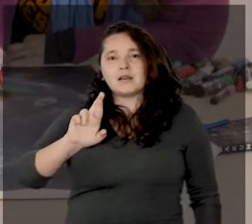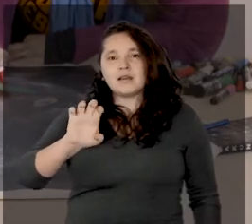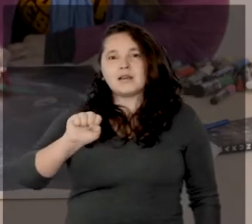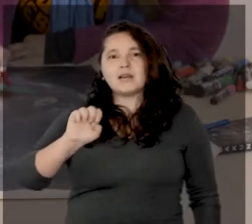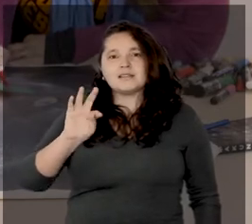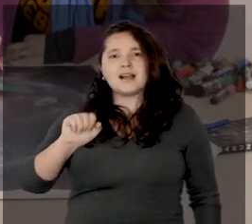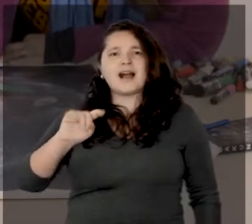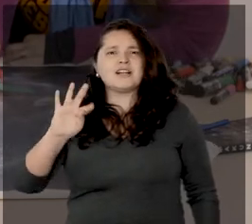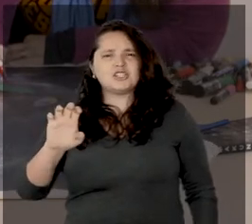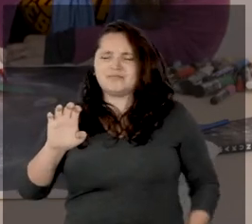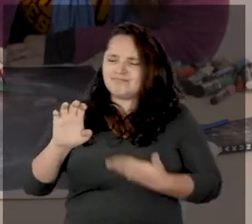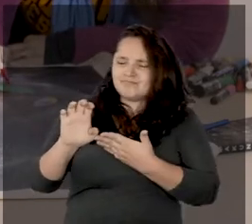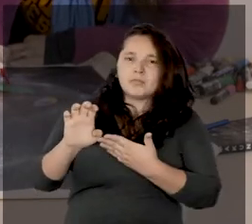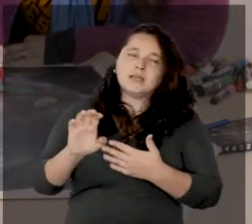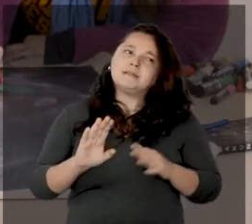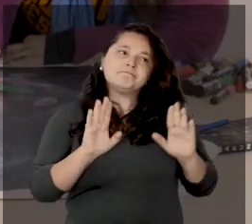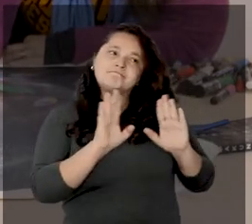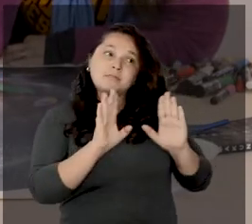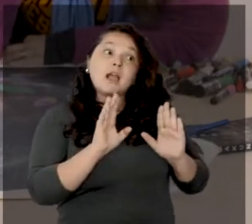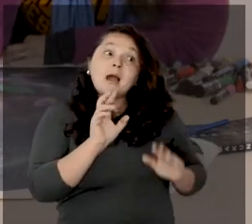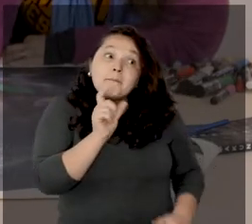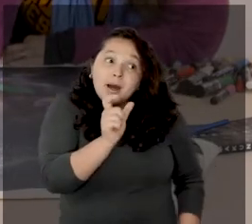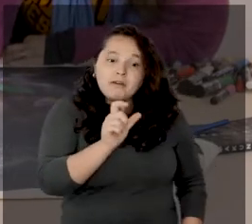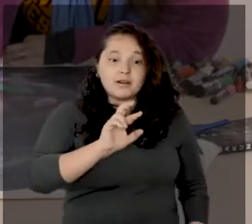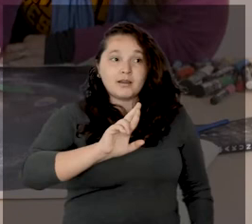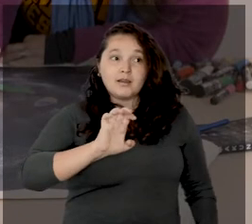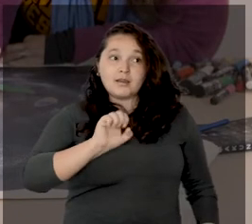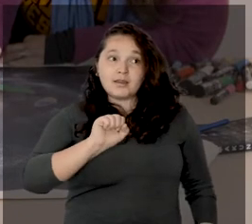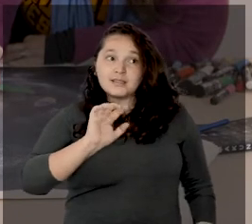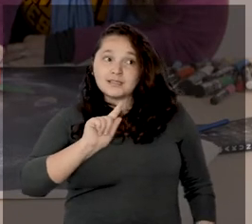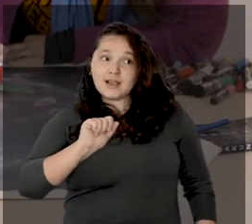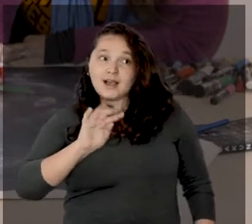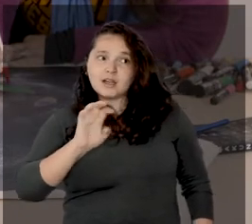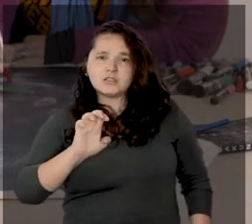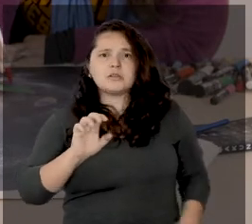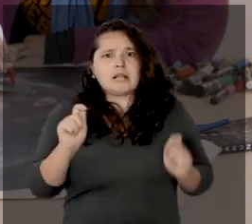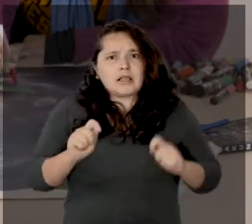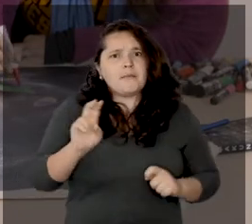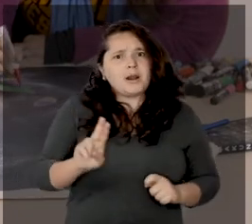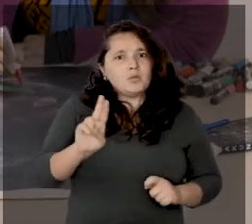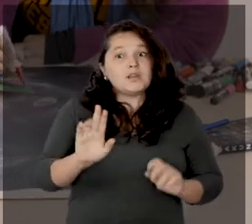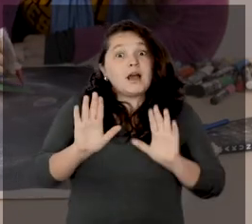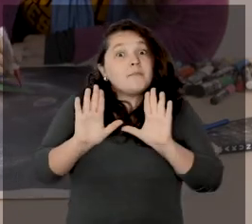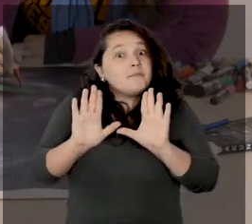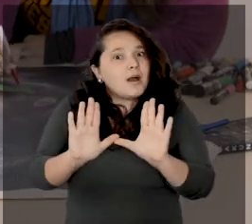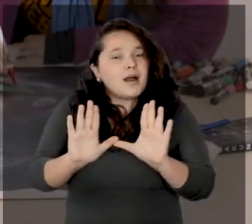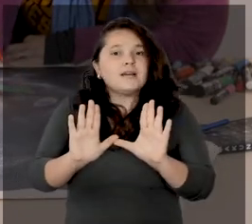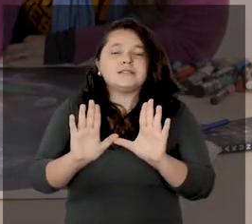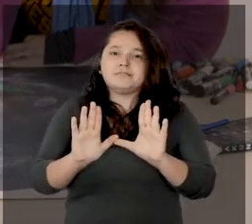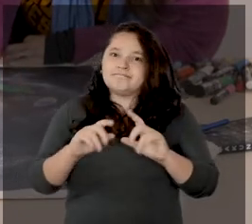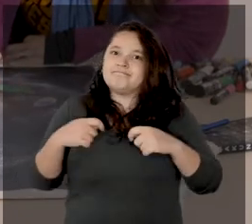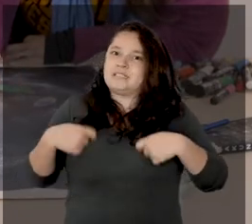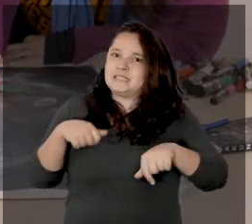que, por enquanto, ela serve, mas que a gente está de olho nela, né? Assim como a gente está de olho em várias palavras, termos, e